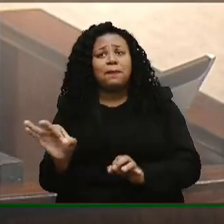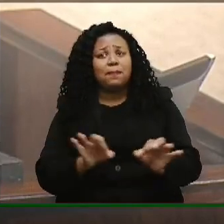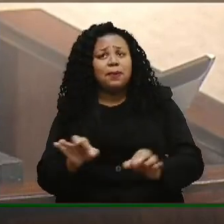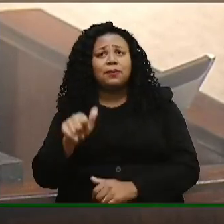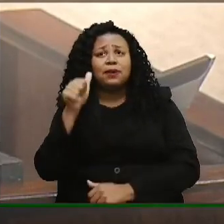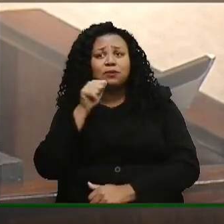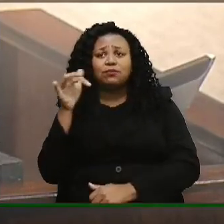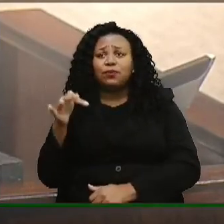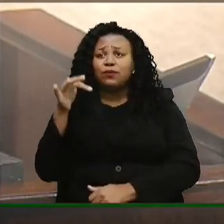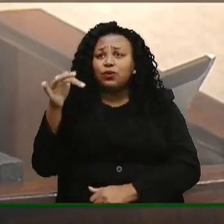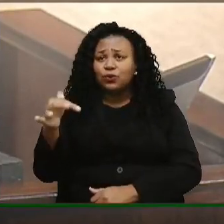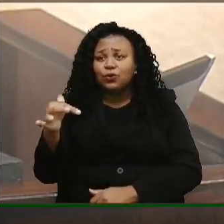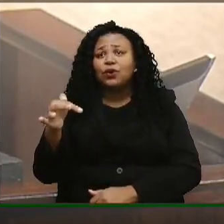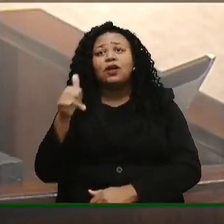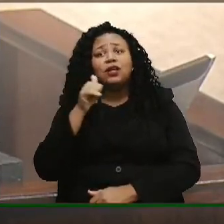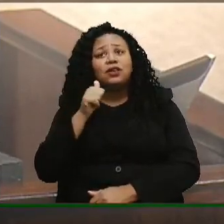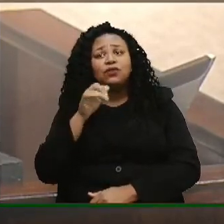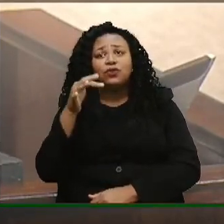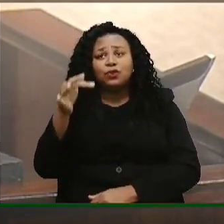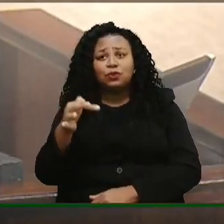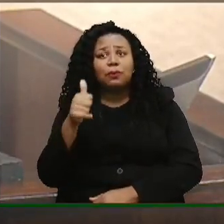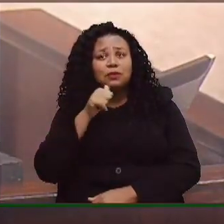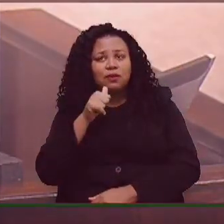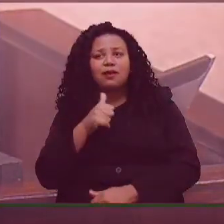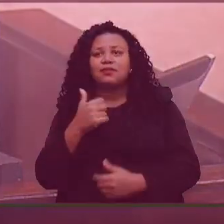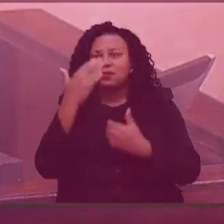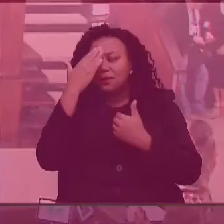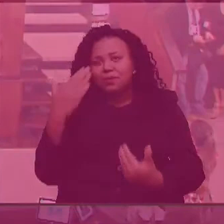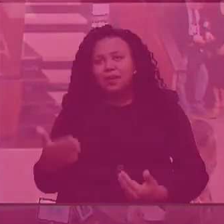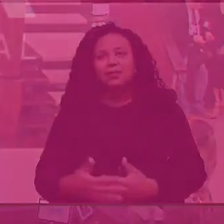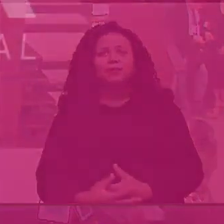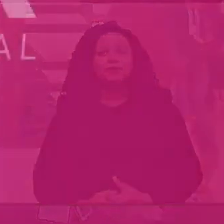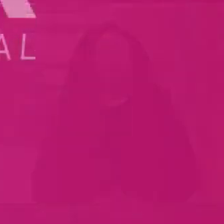as mulheres para o futuro e o futuro para as mulheres. Muito obrigada.